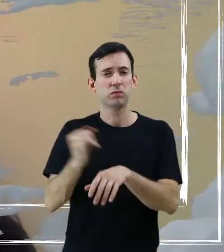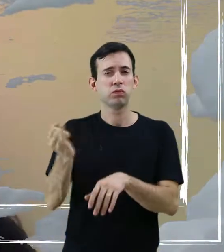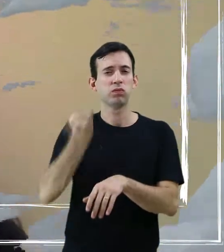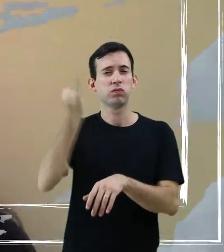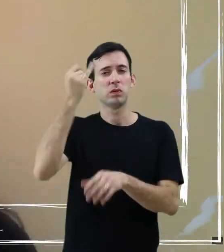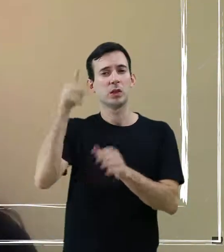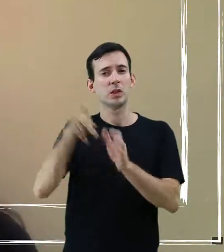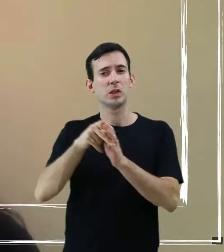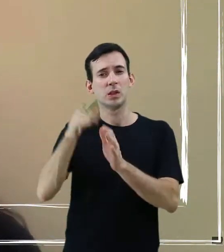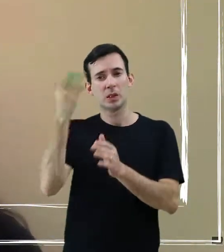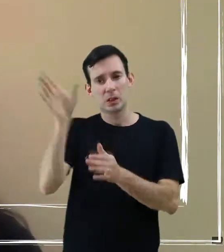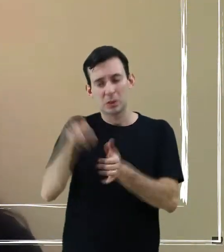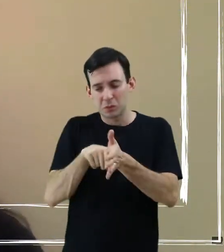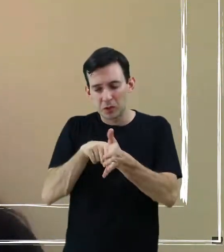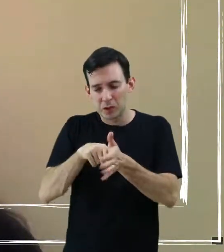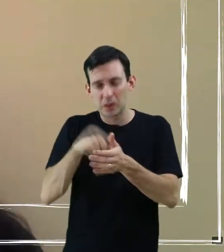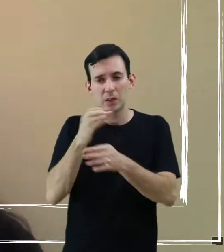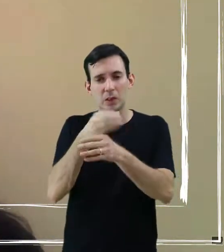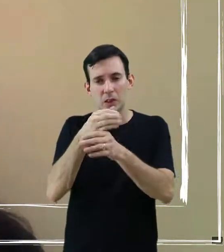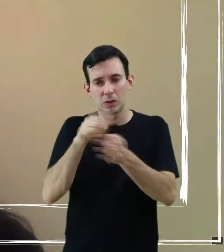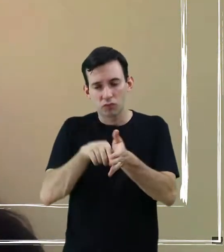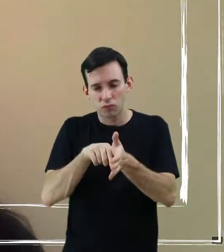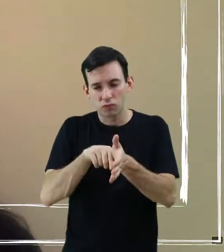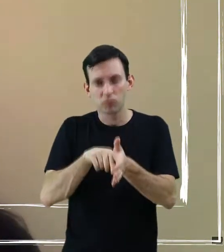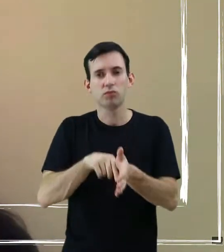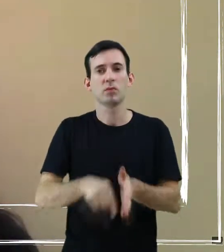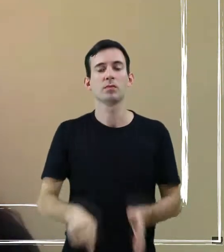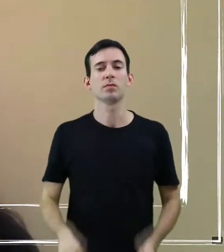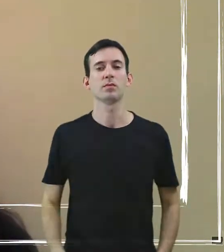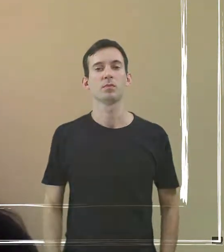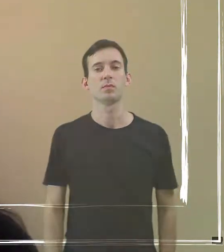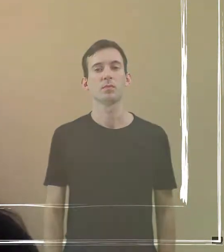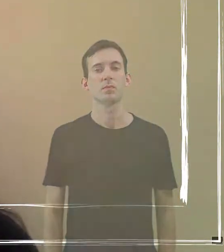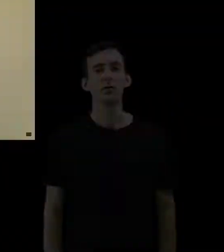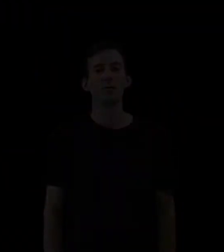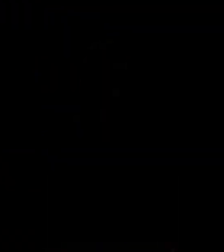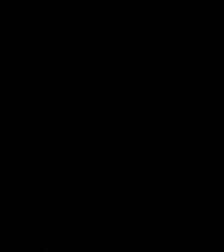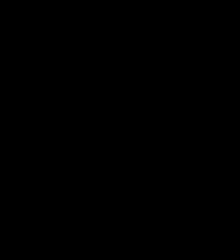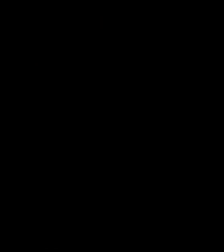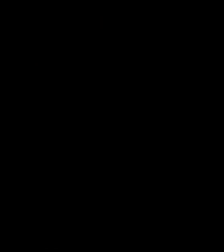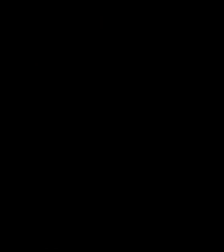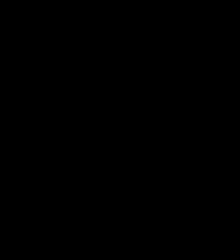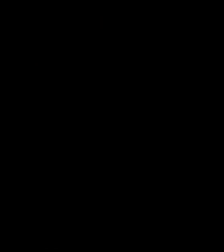mas do ponto de vista científico eles dão informações valiosíssimas para nós, os cientistas.